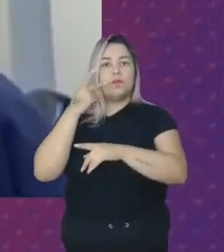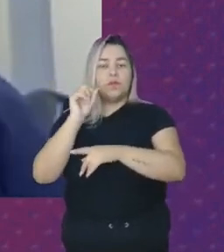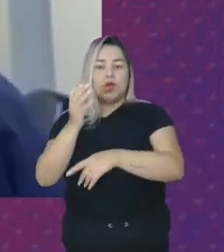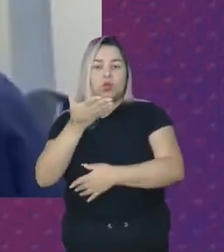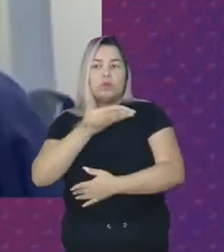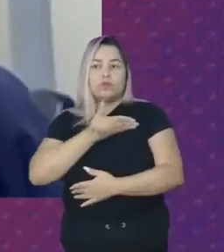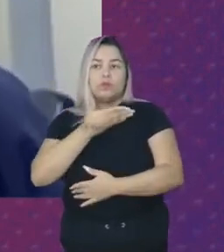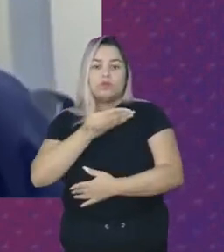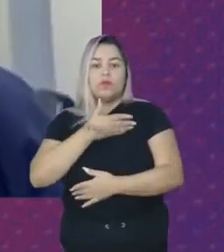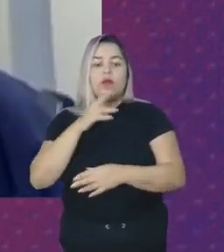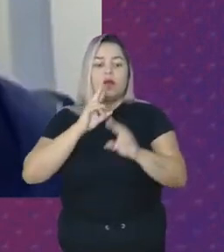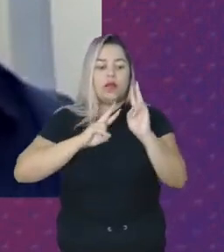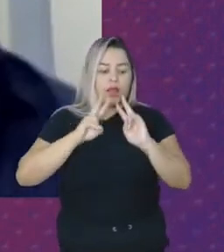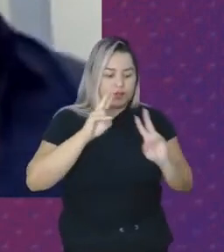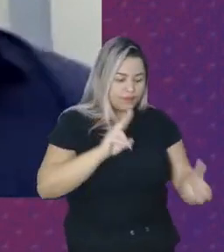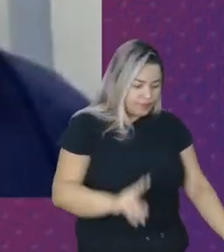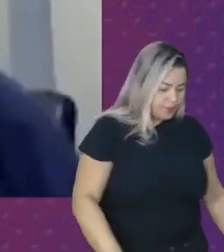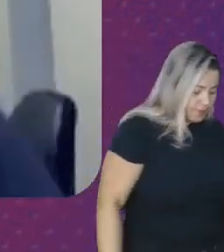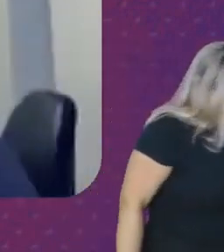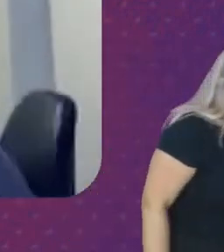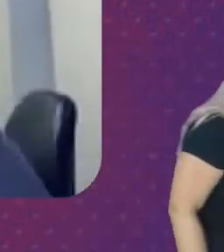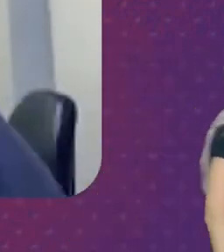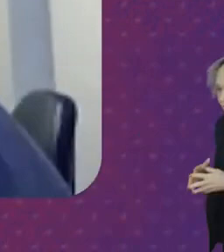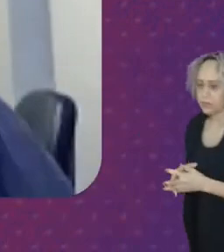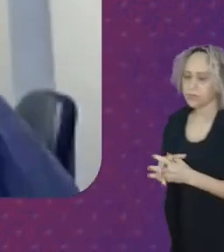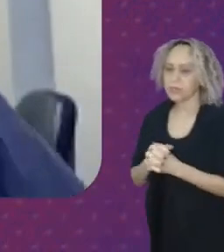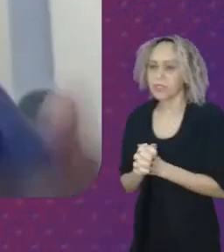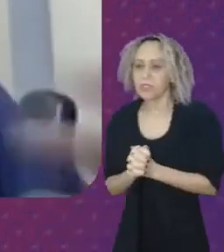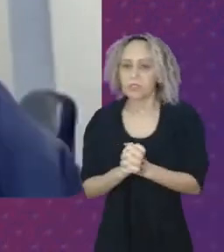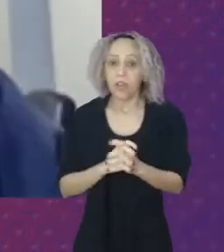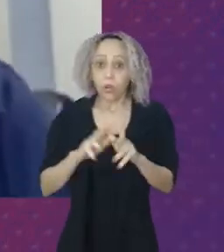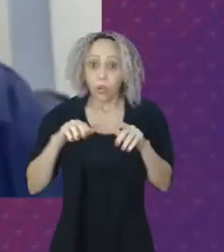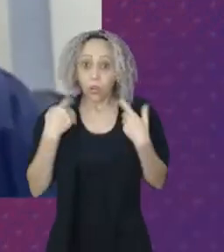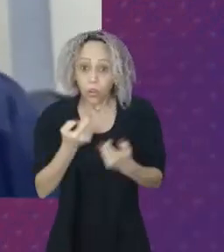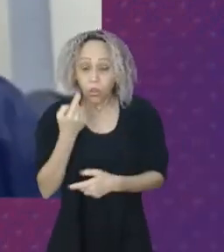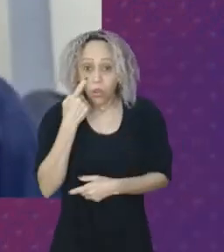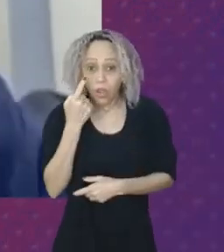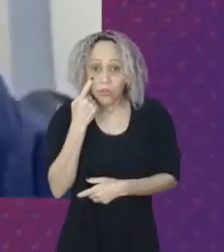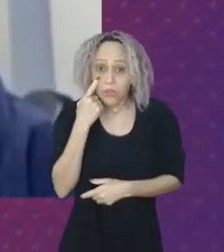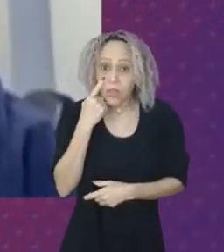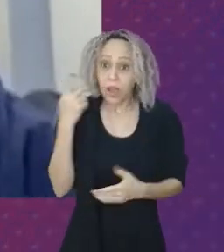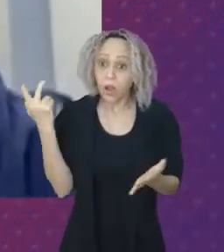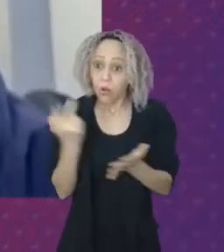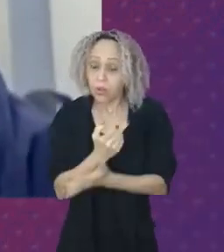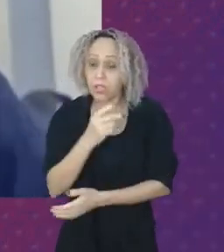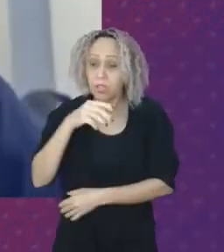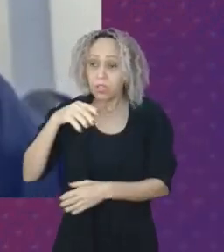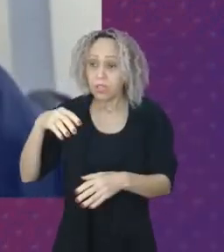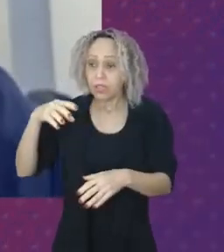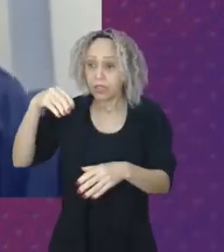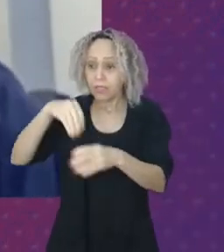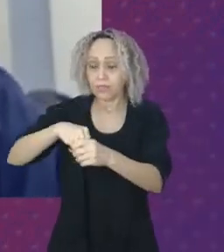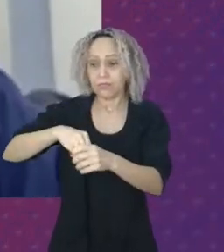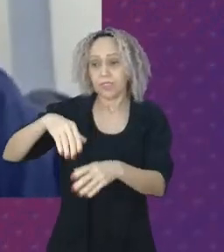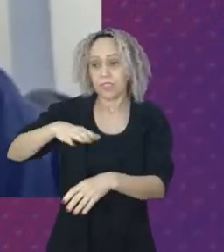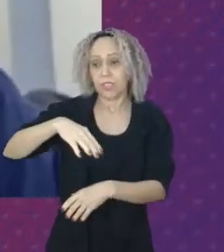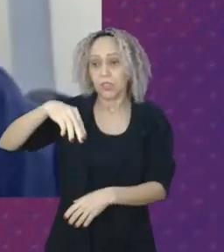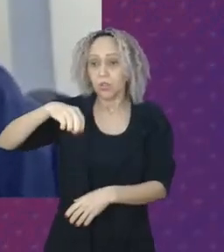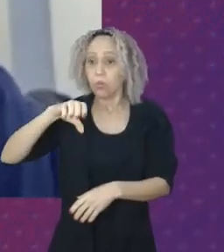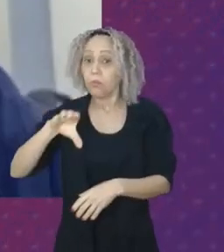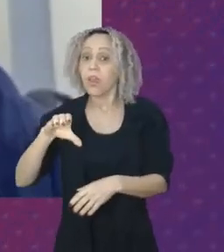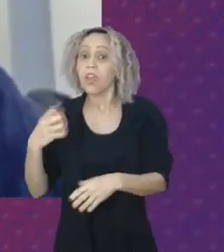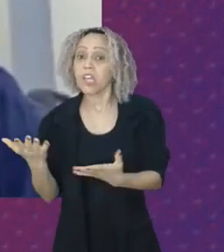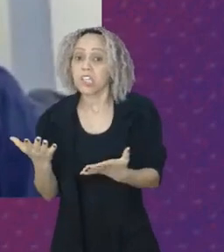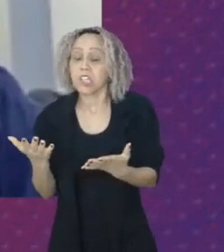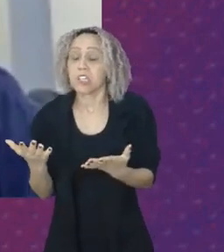amigos. A gente viu acontecer isso dentro do Ministério da Educação. E a gente ainda precisa, a gente ainda busca resposta, a gente quer apuração e